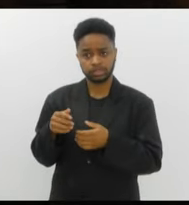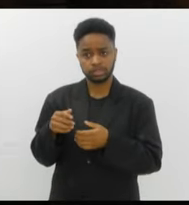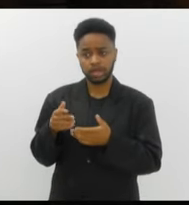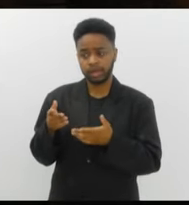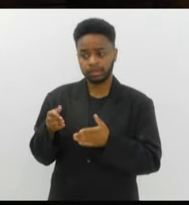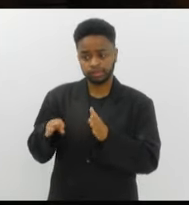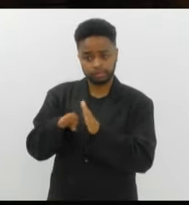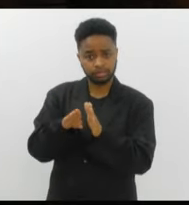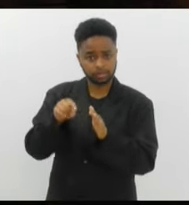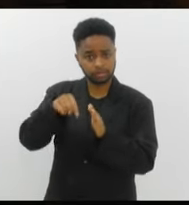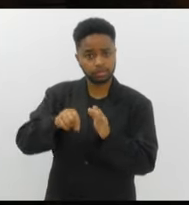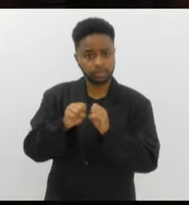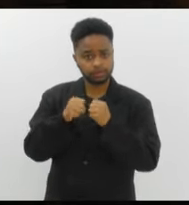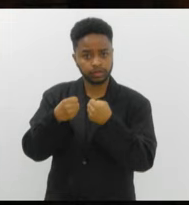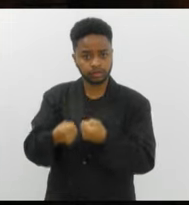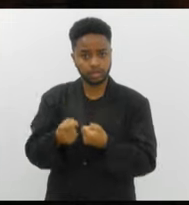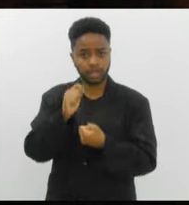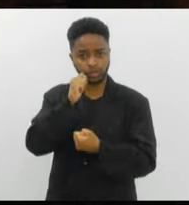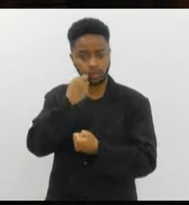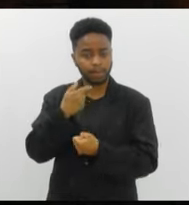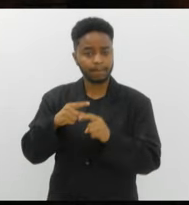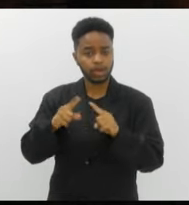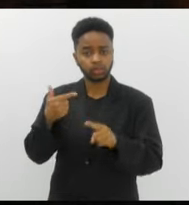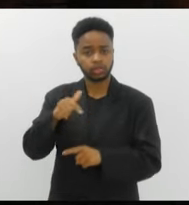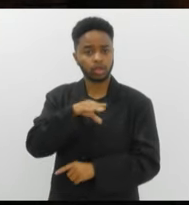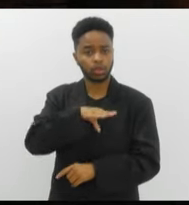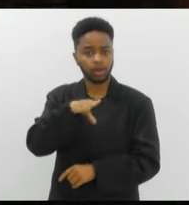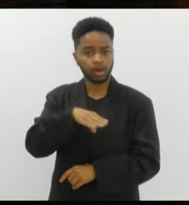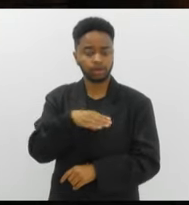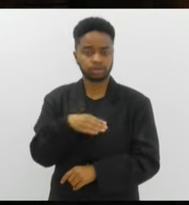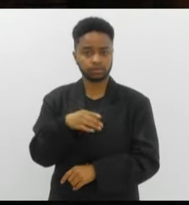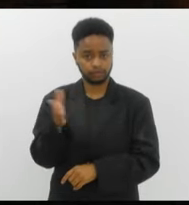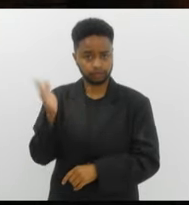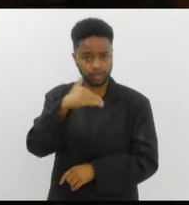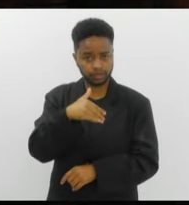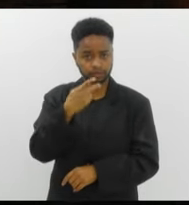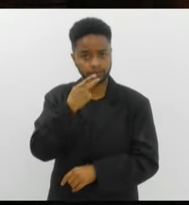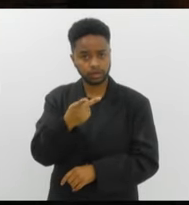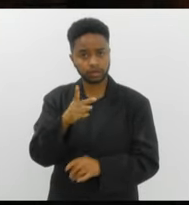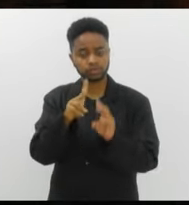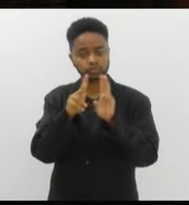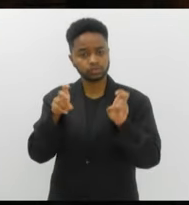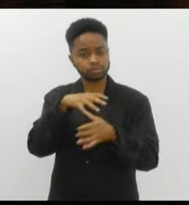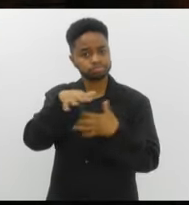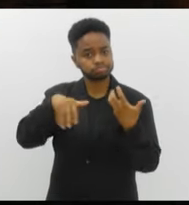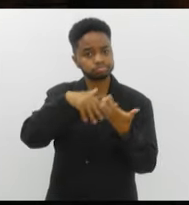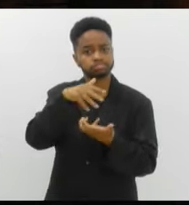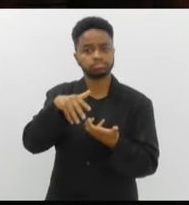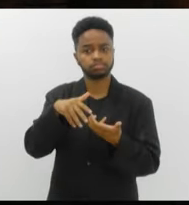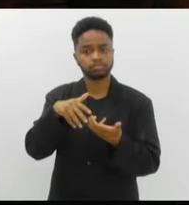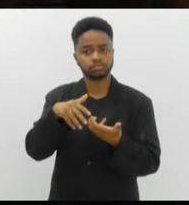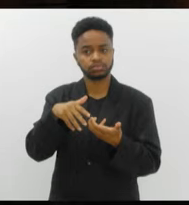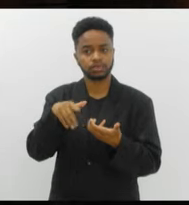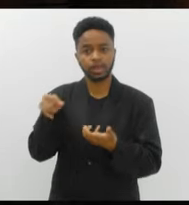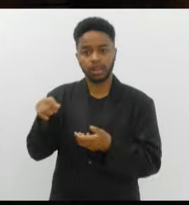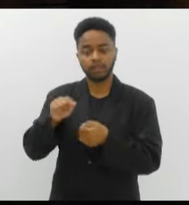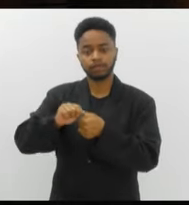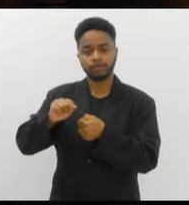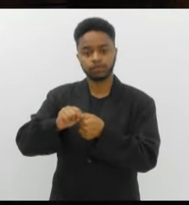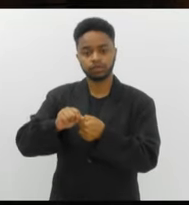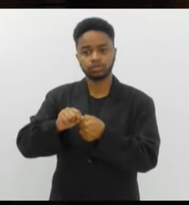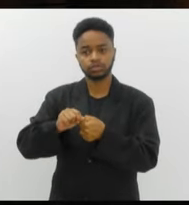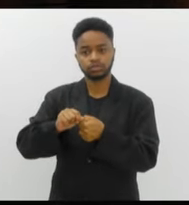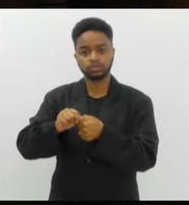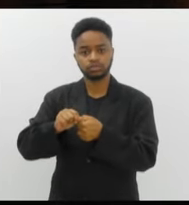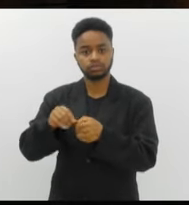pô. Não tem peito para defender sobre isso. Vem aqui falar do caos que o Eduardo Paes causa